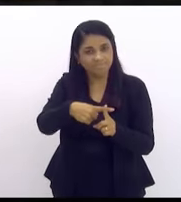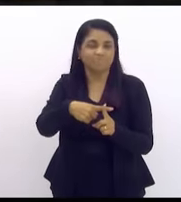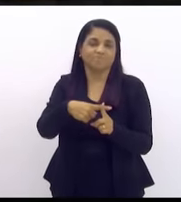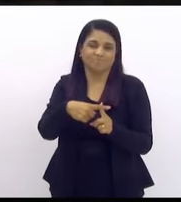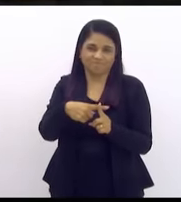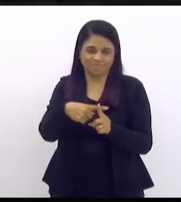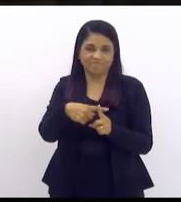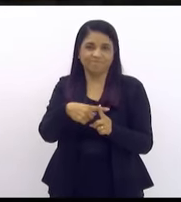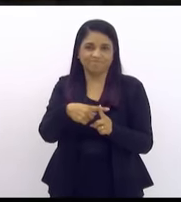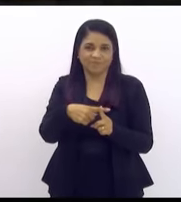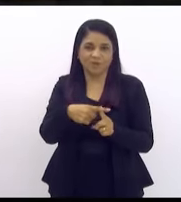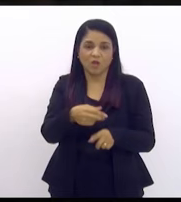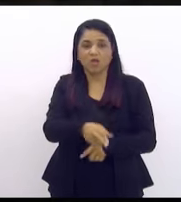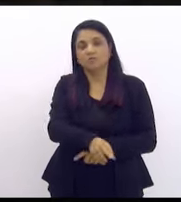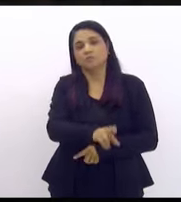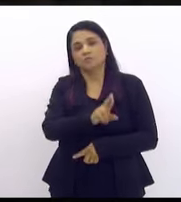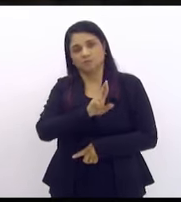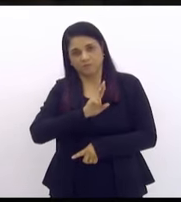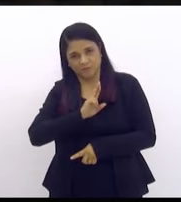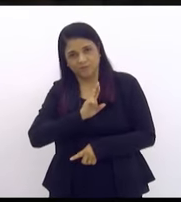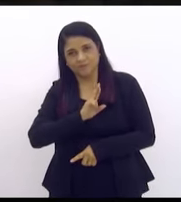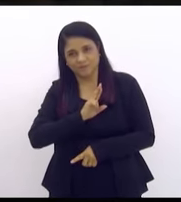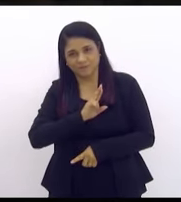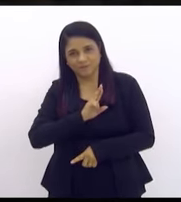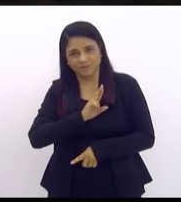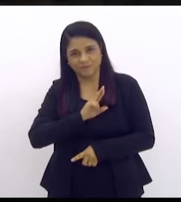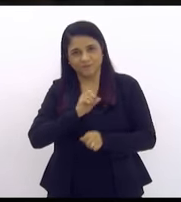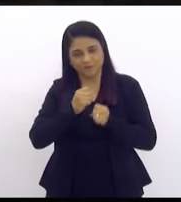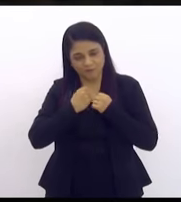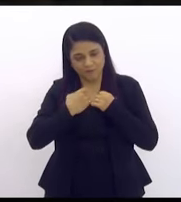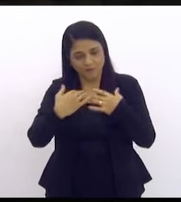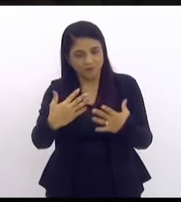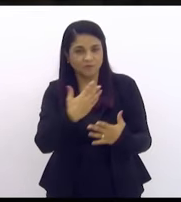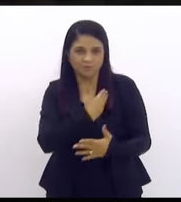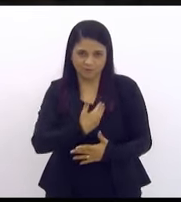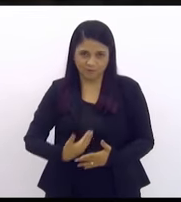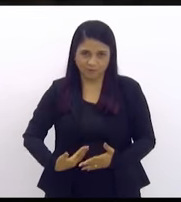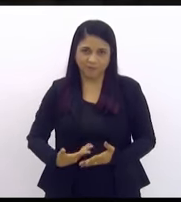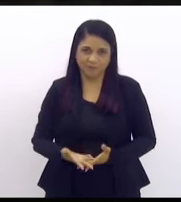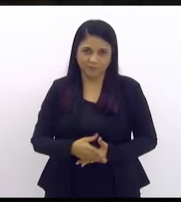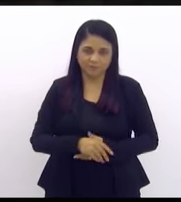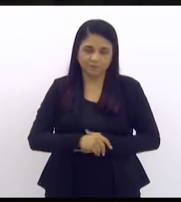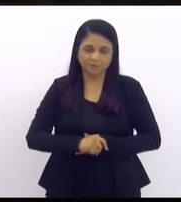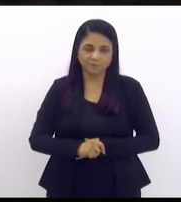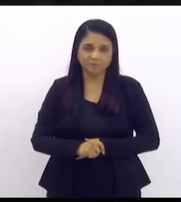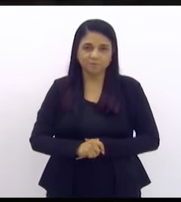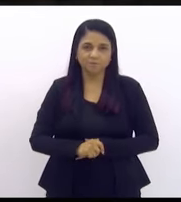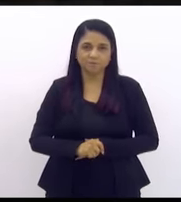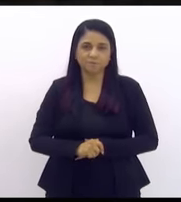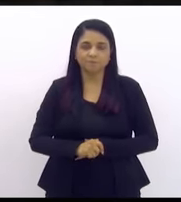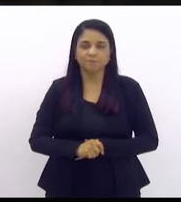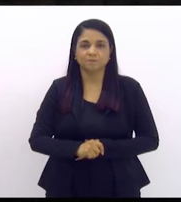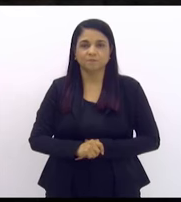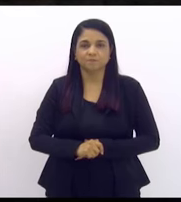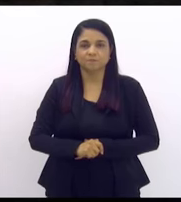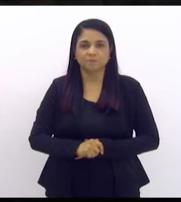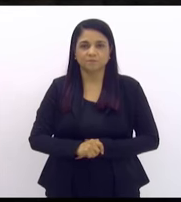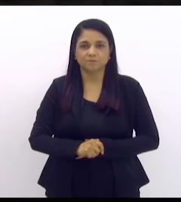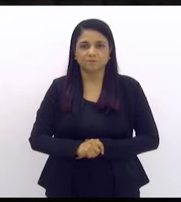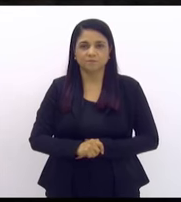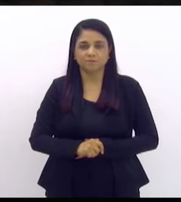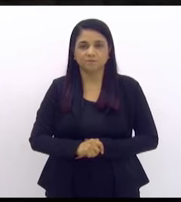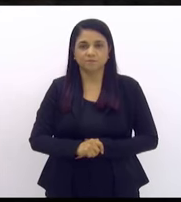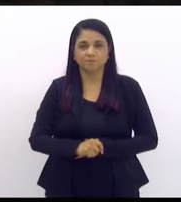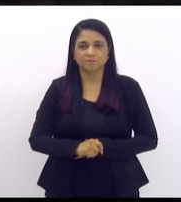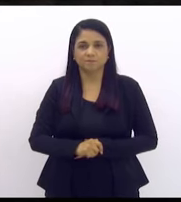positivamente os resultados das audiências públicas. Mas ainda, senhora presidente,